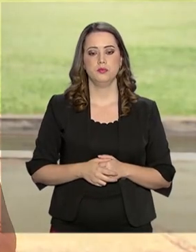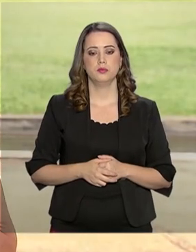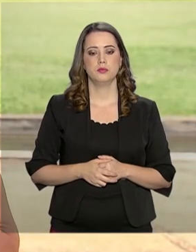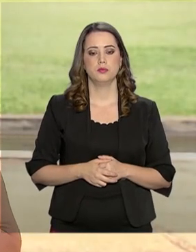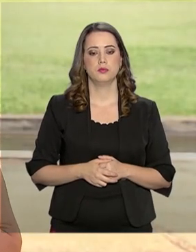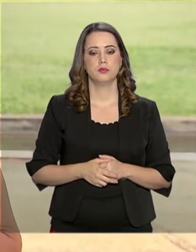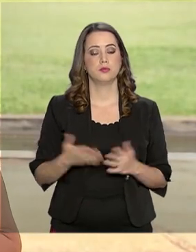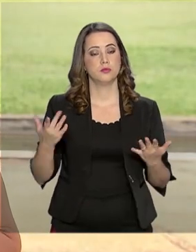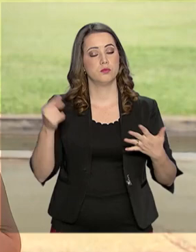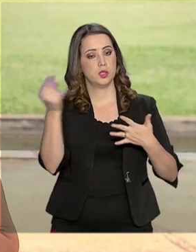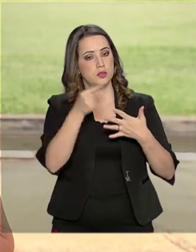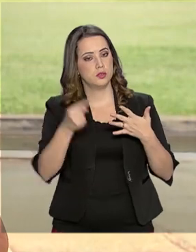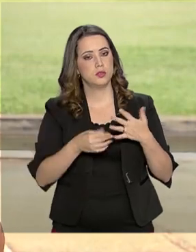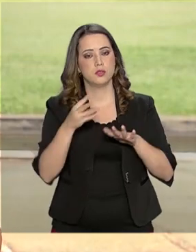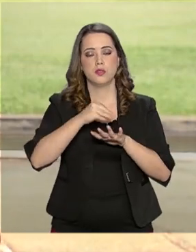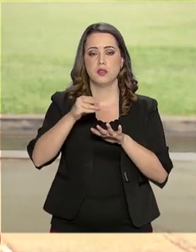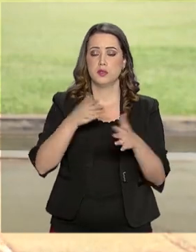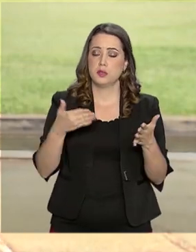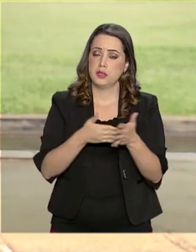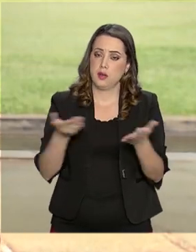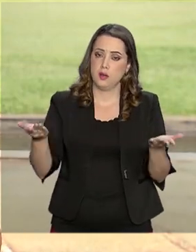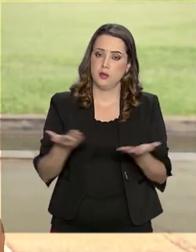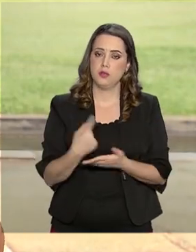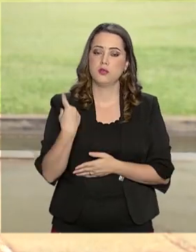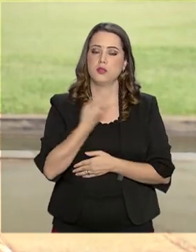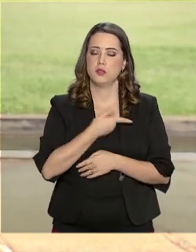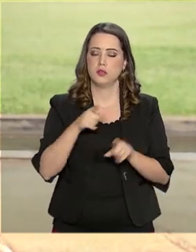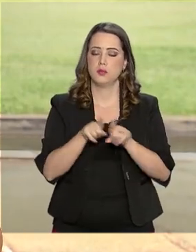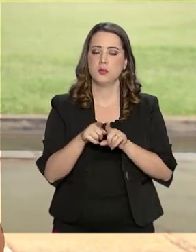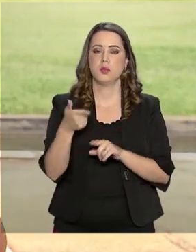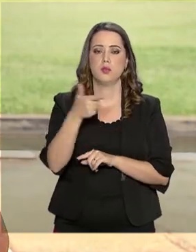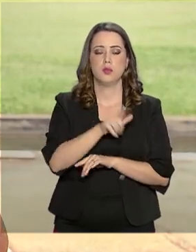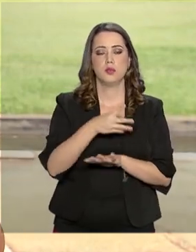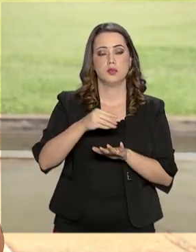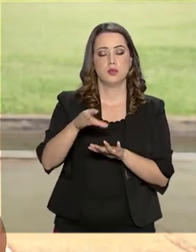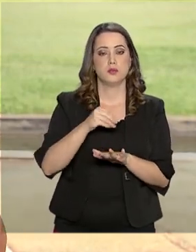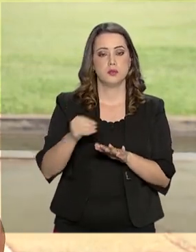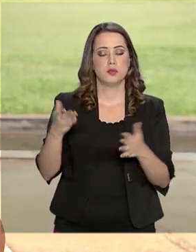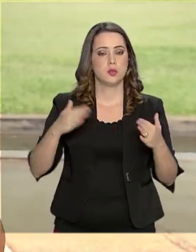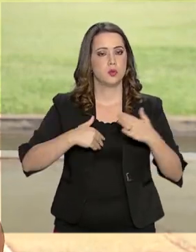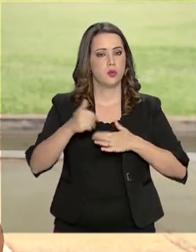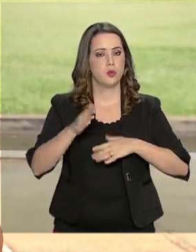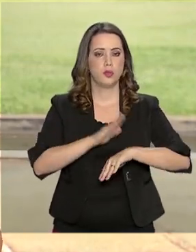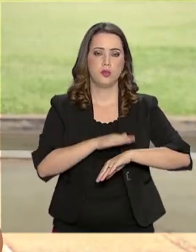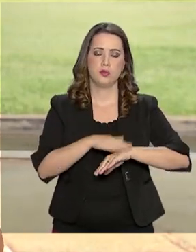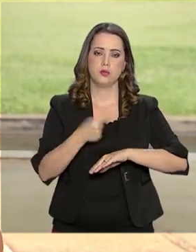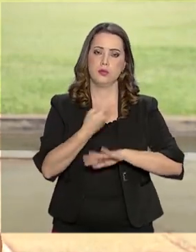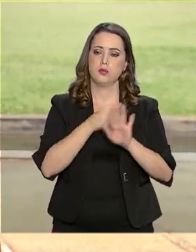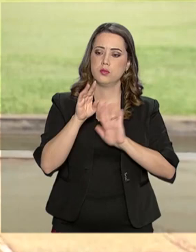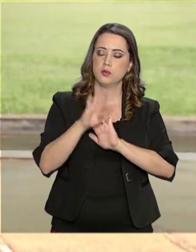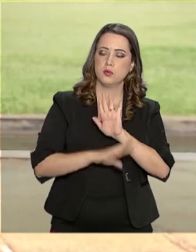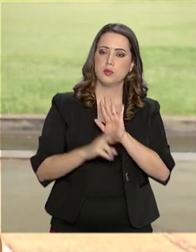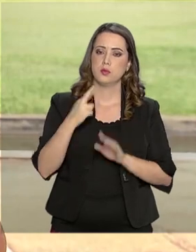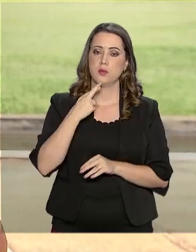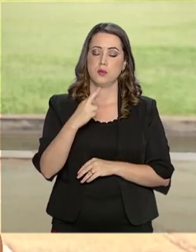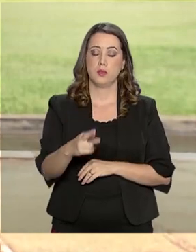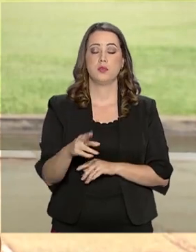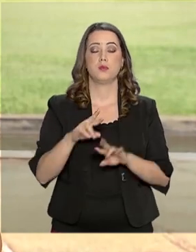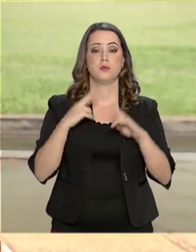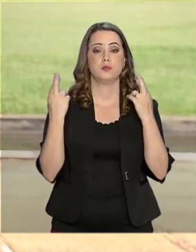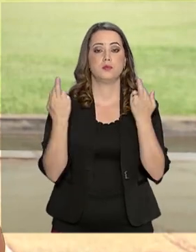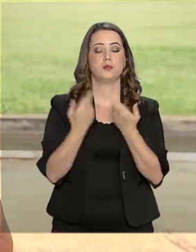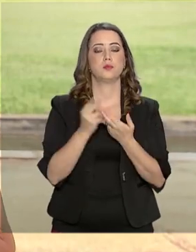essas são as informações até o momento nós também podemos voltar a qualquer momento na nossa programação com o resultado dessa